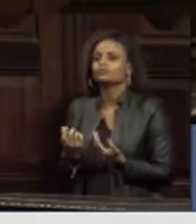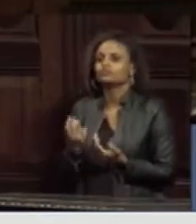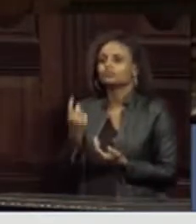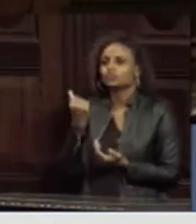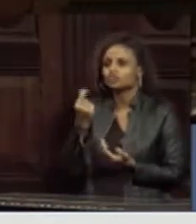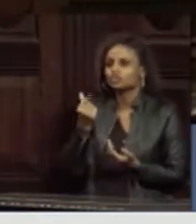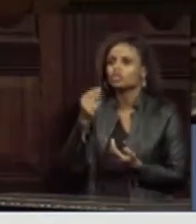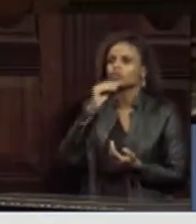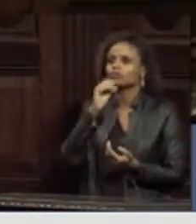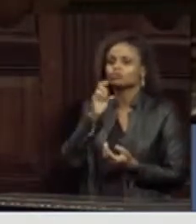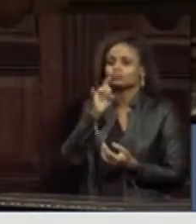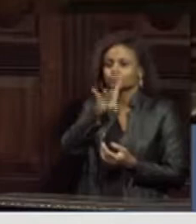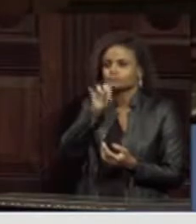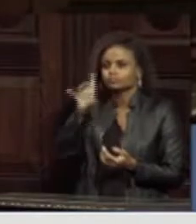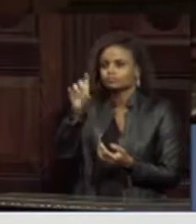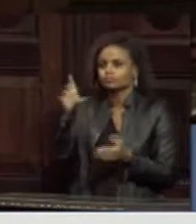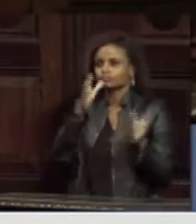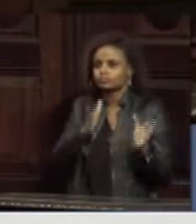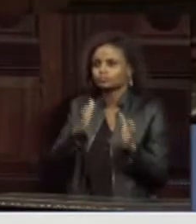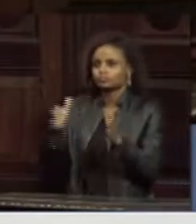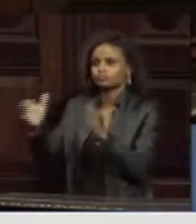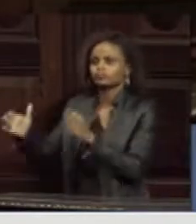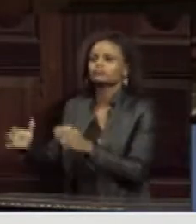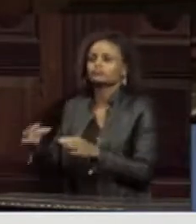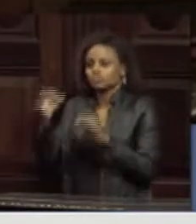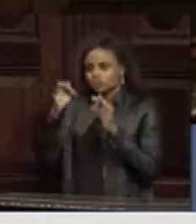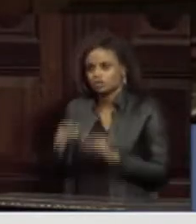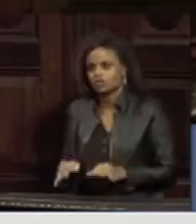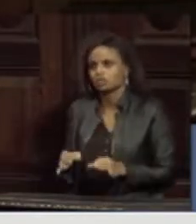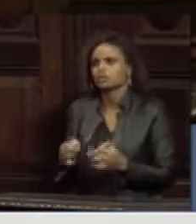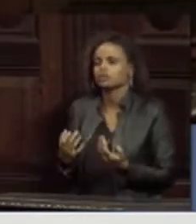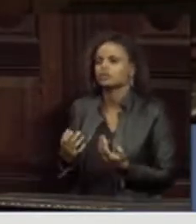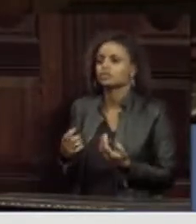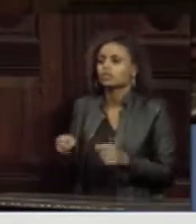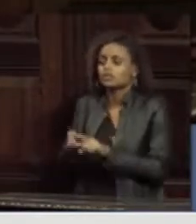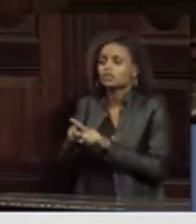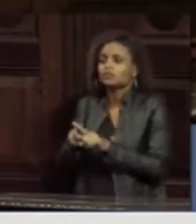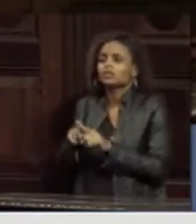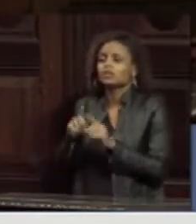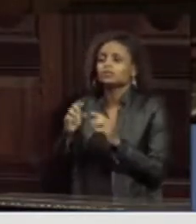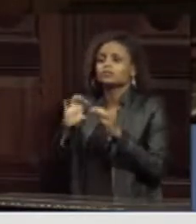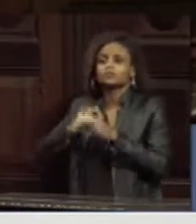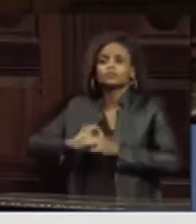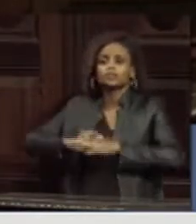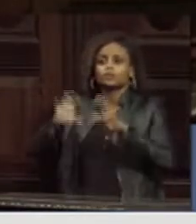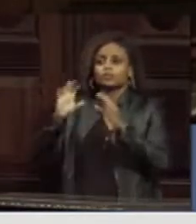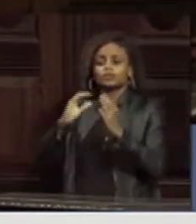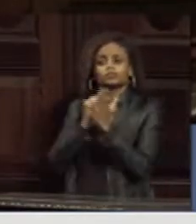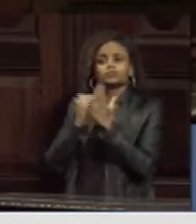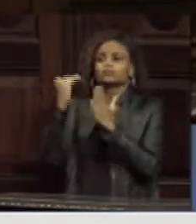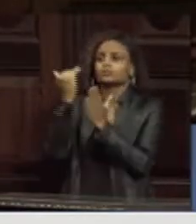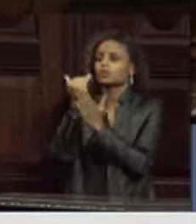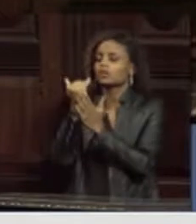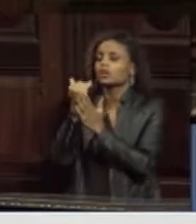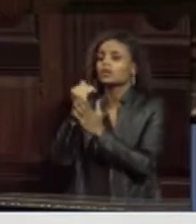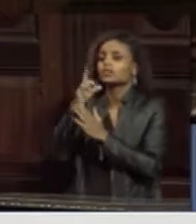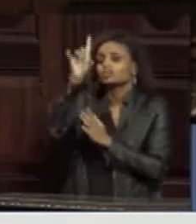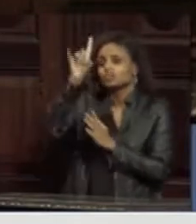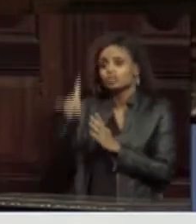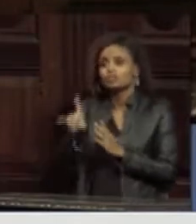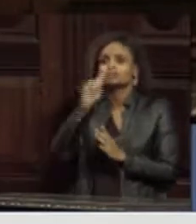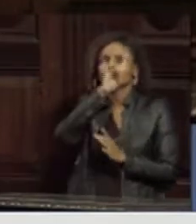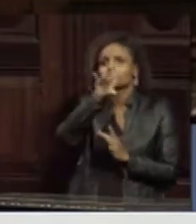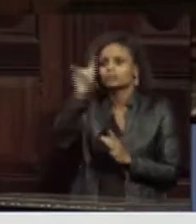distribuição de renda, da garantia de maior liberdade e direitos civis a todos.